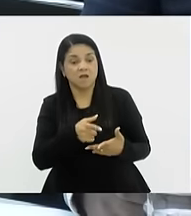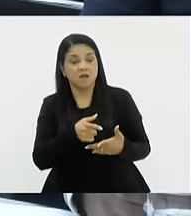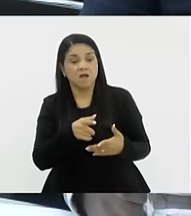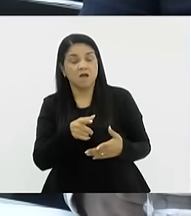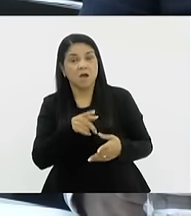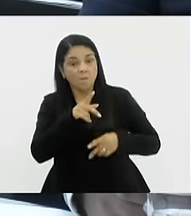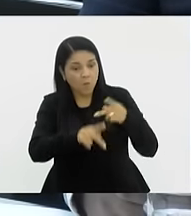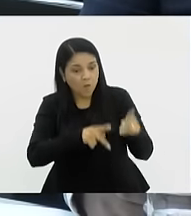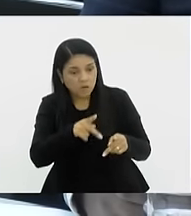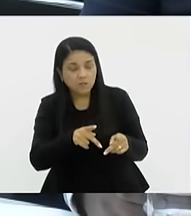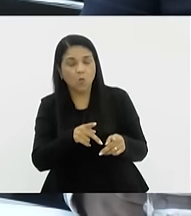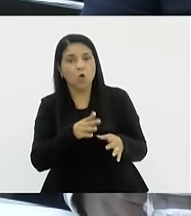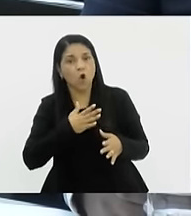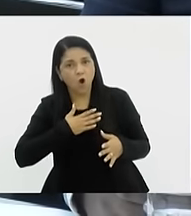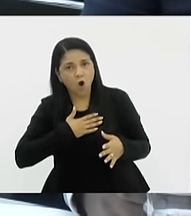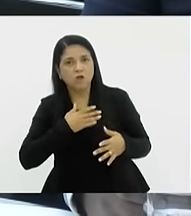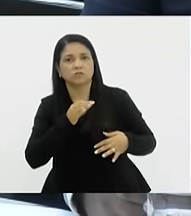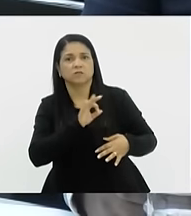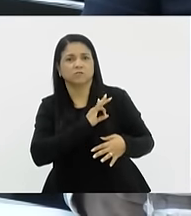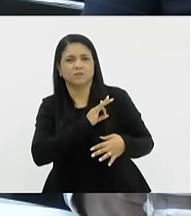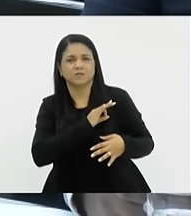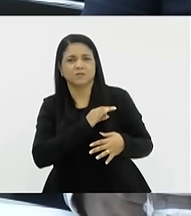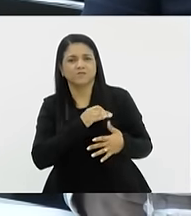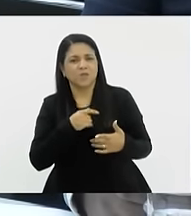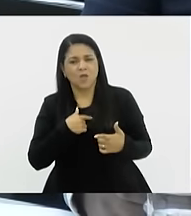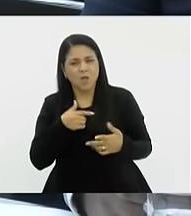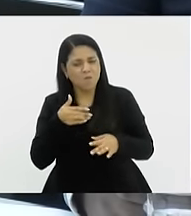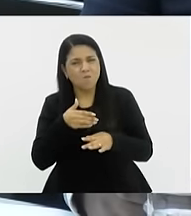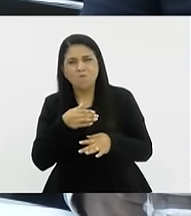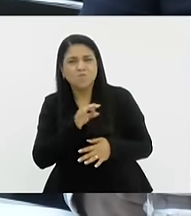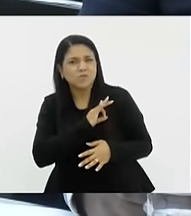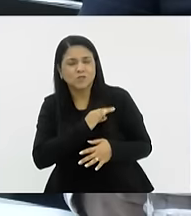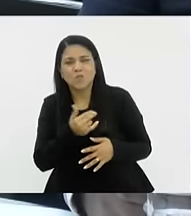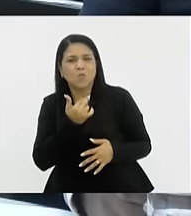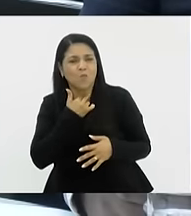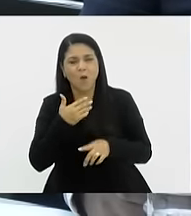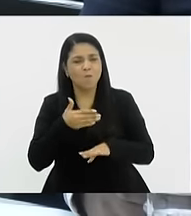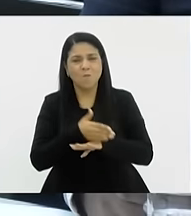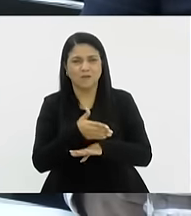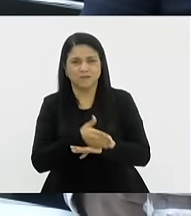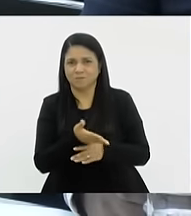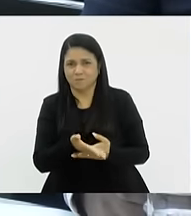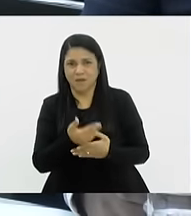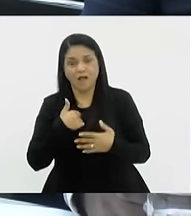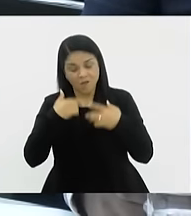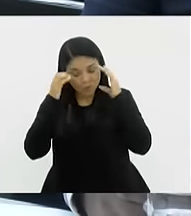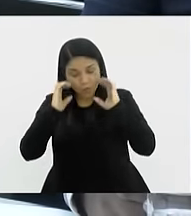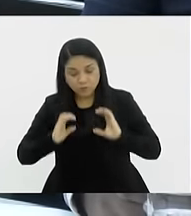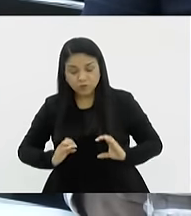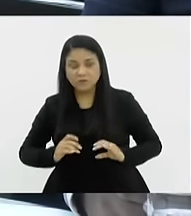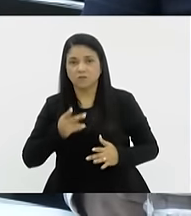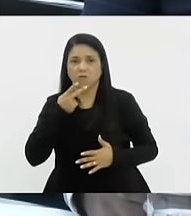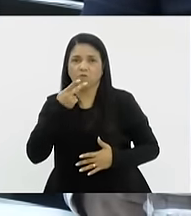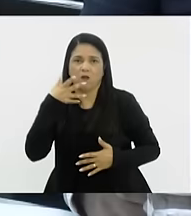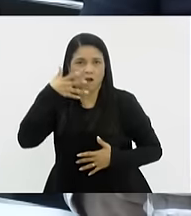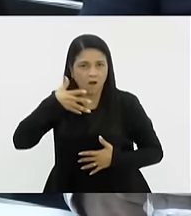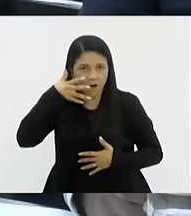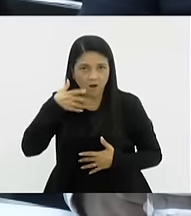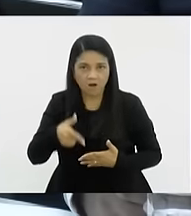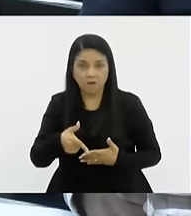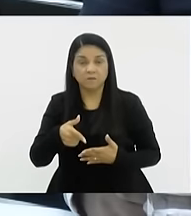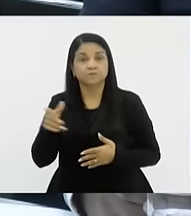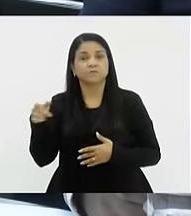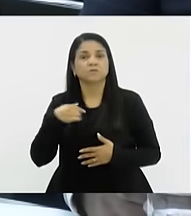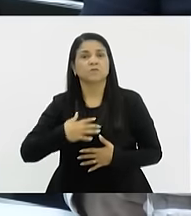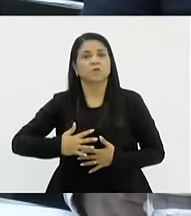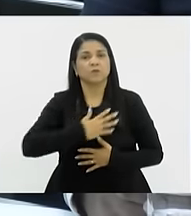deixa a polícia participar disso. Não deixa arranhar a imagem da polícia. Estou falando aqui como cidadão. A gente, outro dia, o Coronel